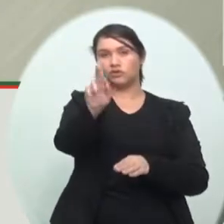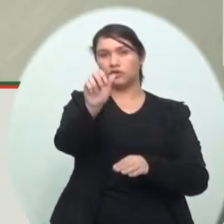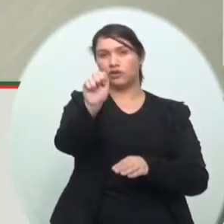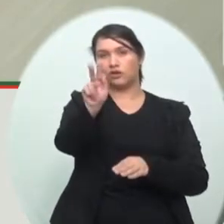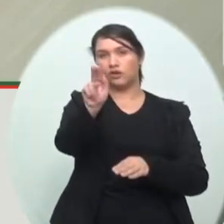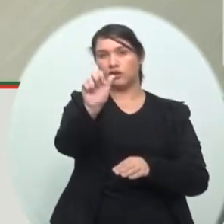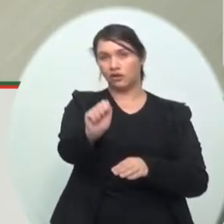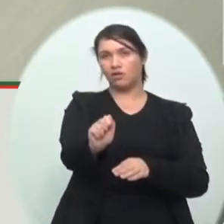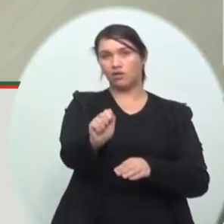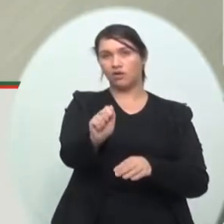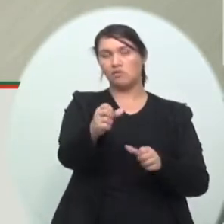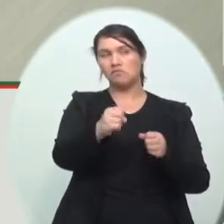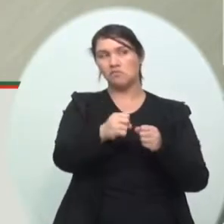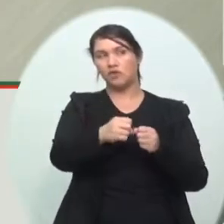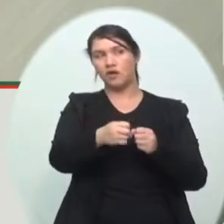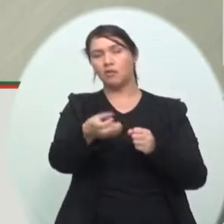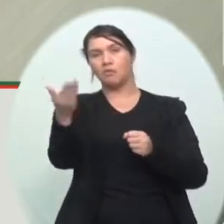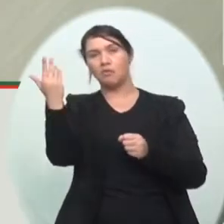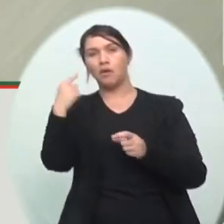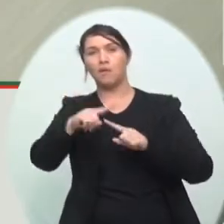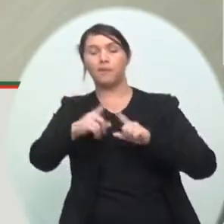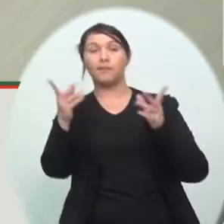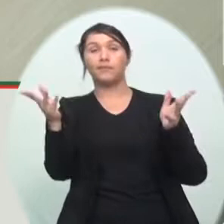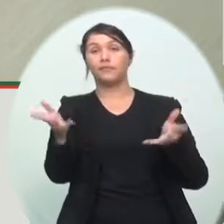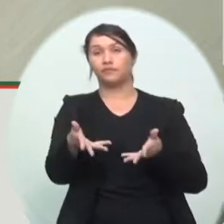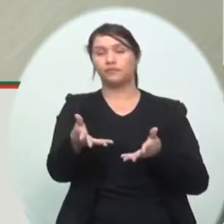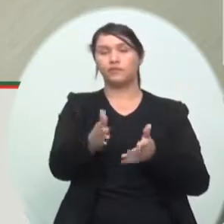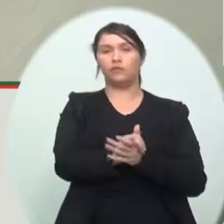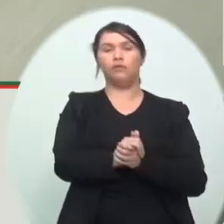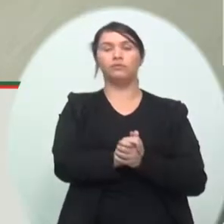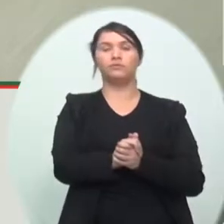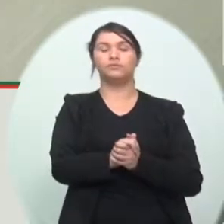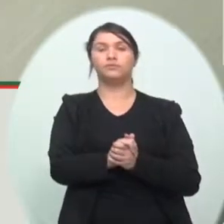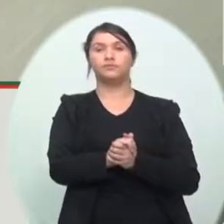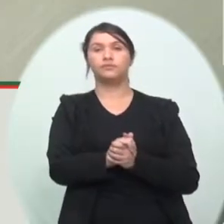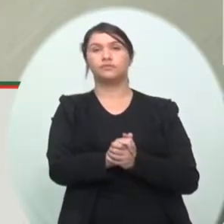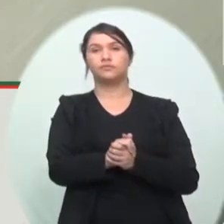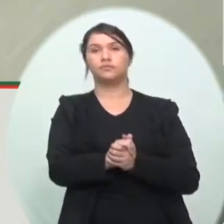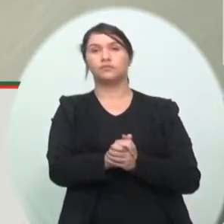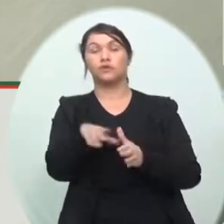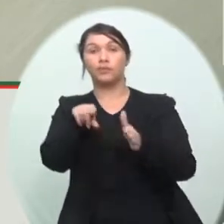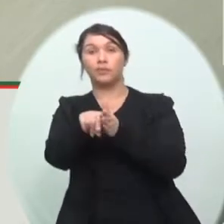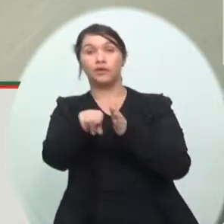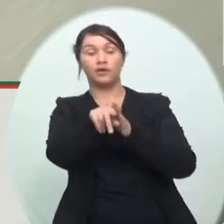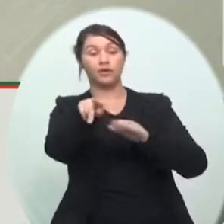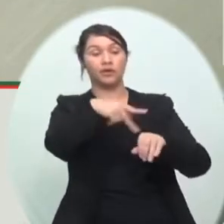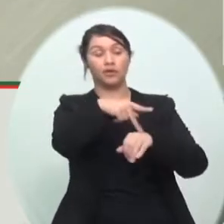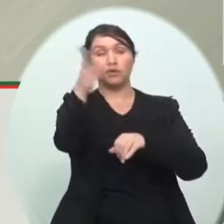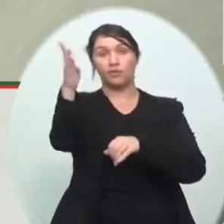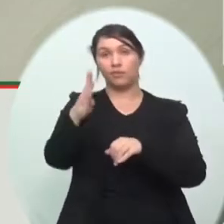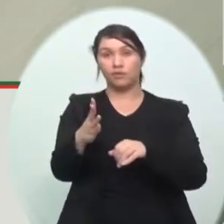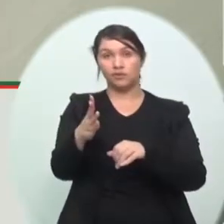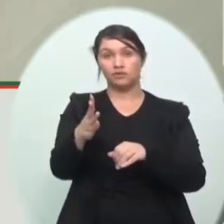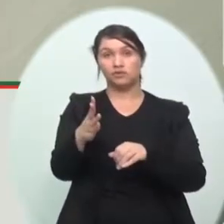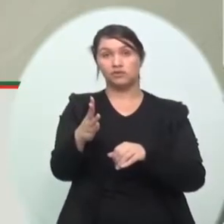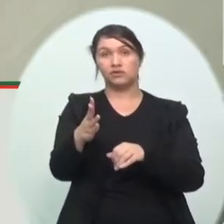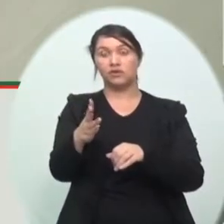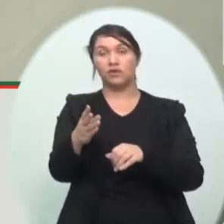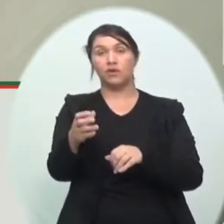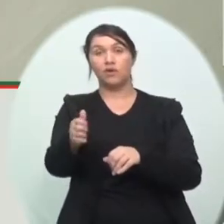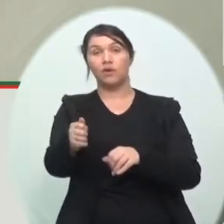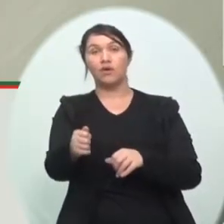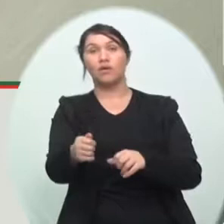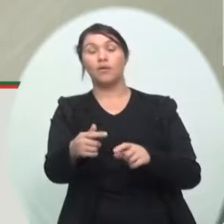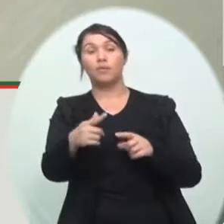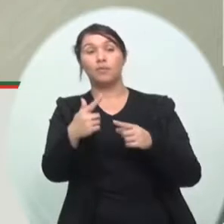benchmarkings de centros de inovação que já acontecem, já funcionam em todo o Brasil, para implantarmos aqui na nossa região, e a SIC vai